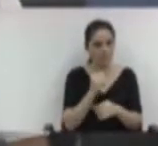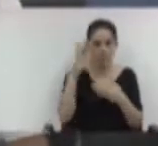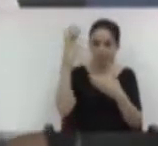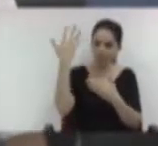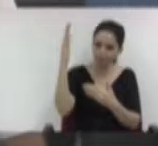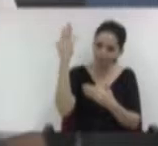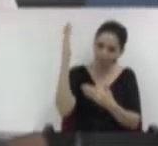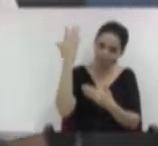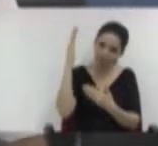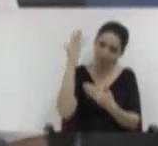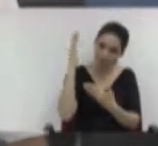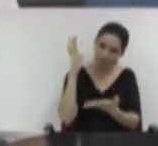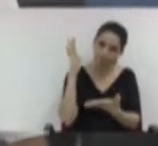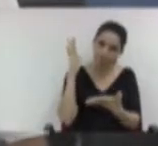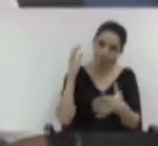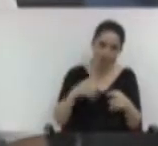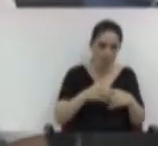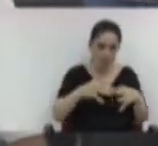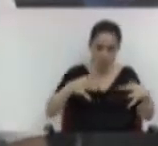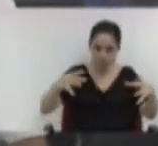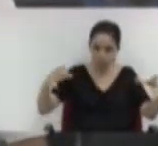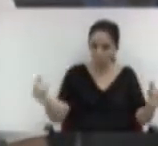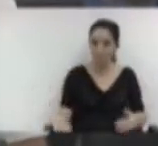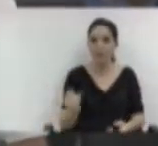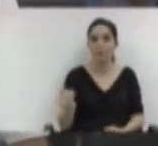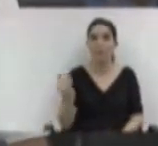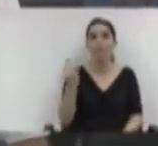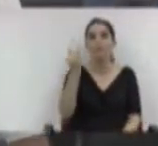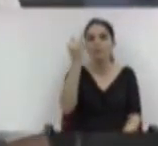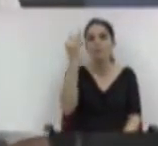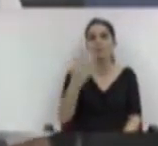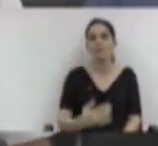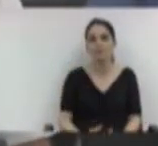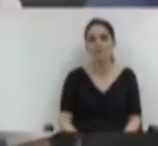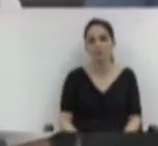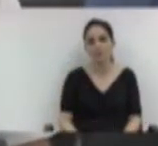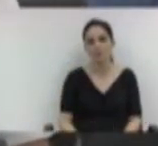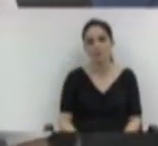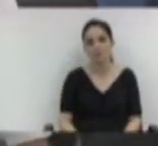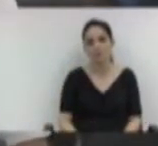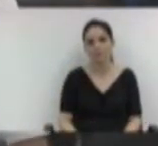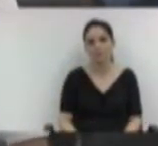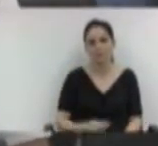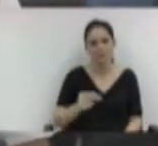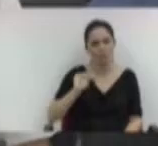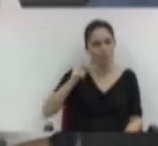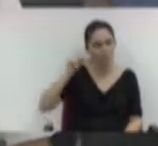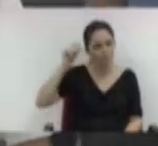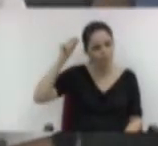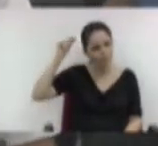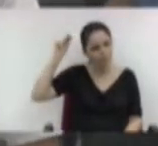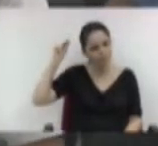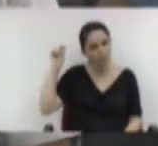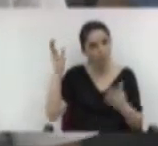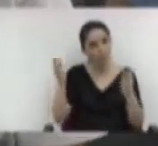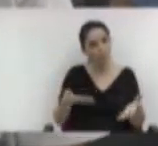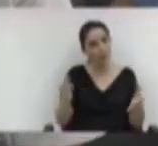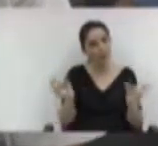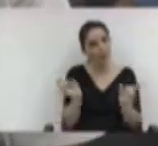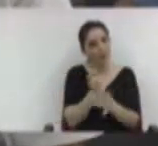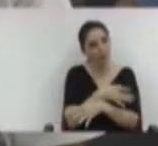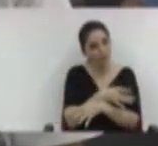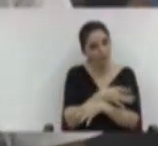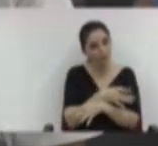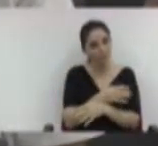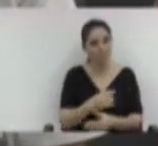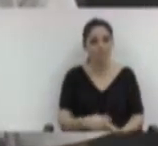parabenizar. É uma obra gigantesca. Uma obra que faz muito tempo que está sendo feita e agora está terminado. Então,